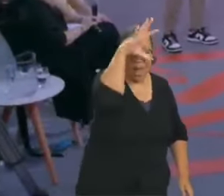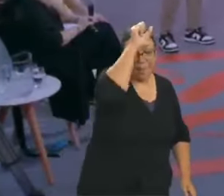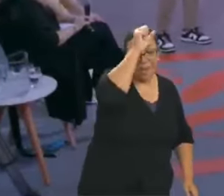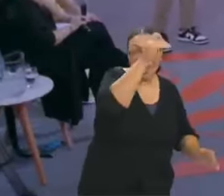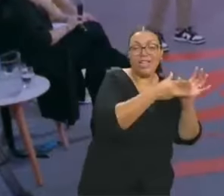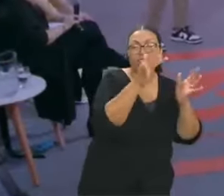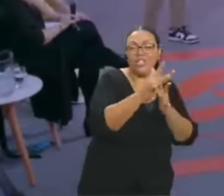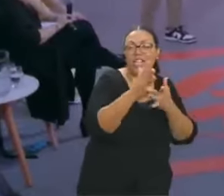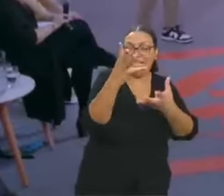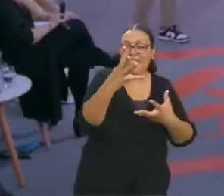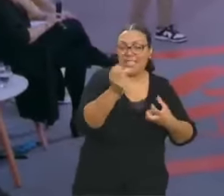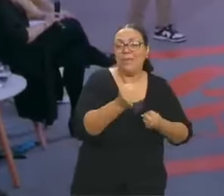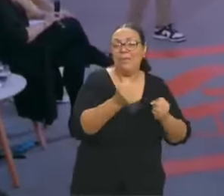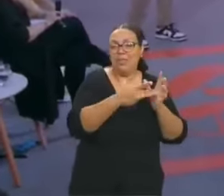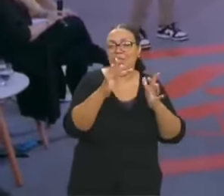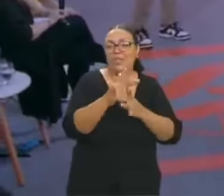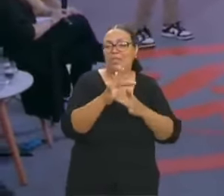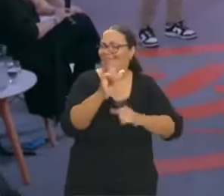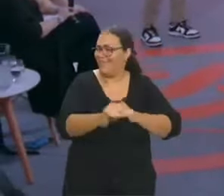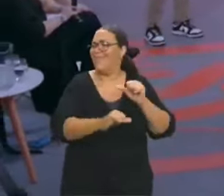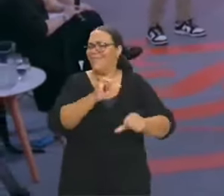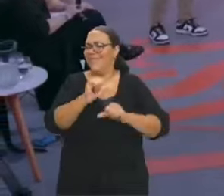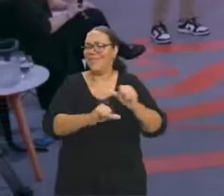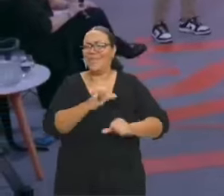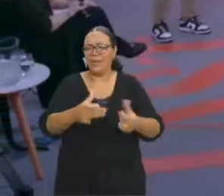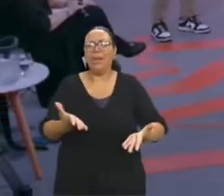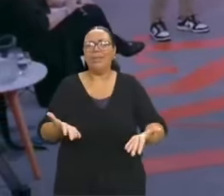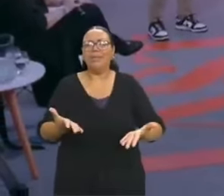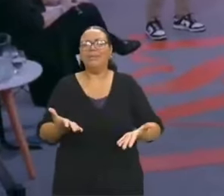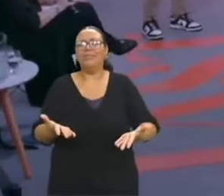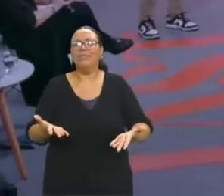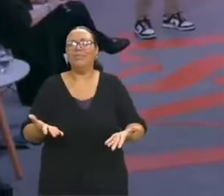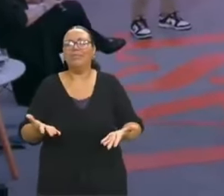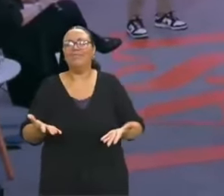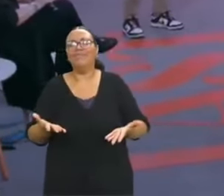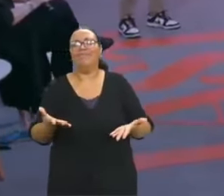de Deus, eu vejo assim, Deus nos deu esse